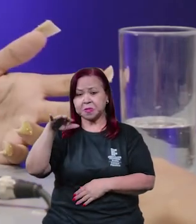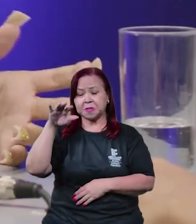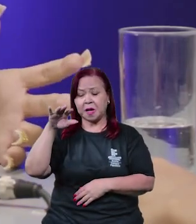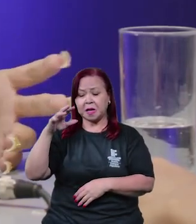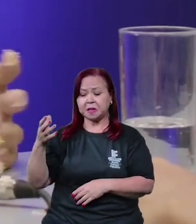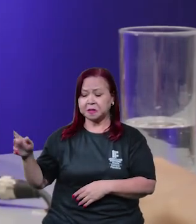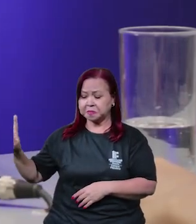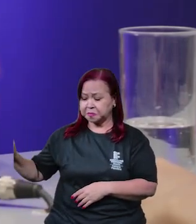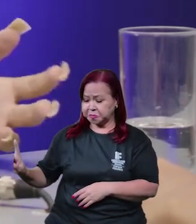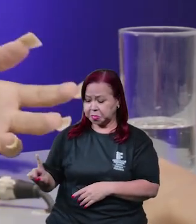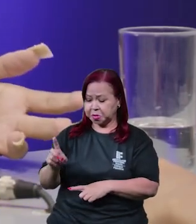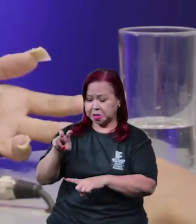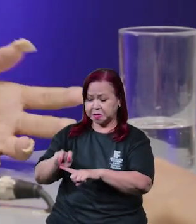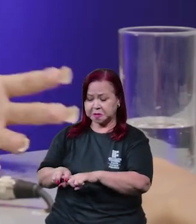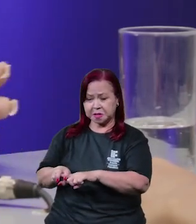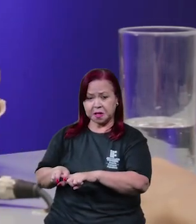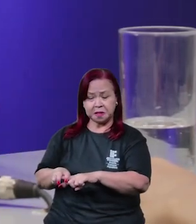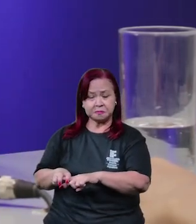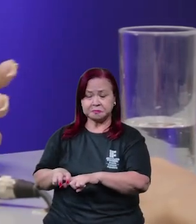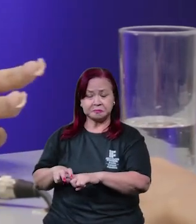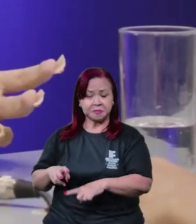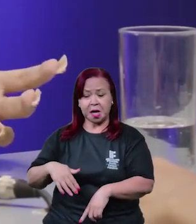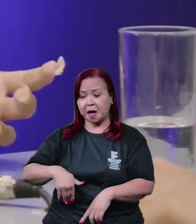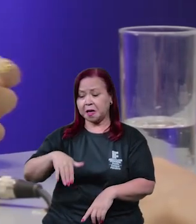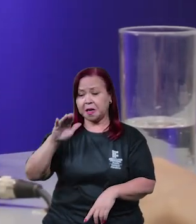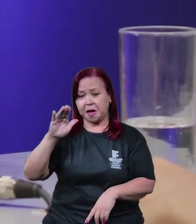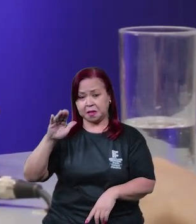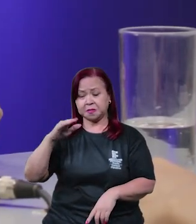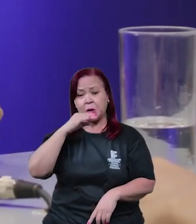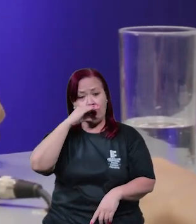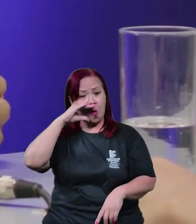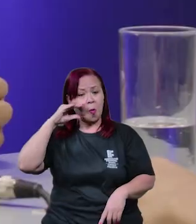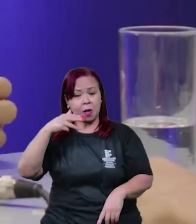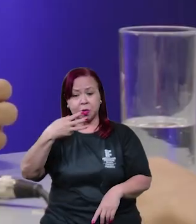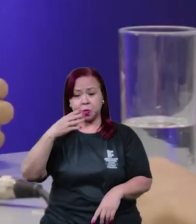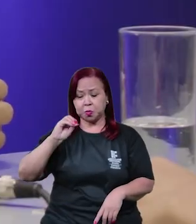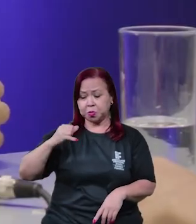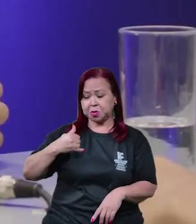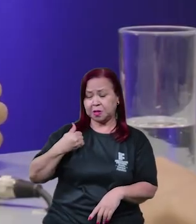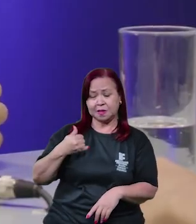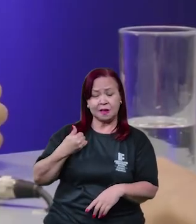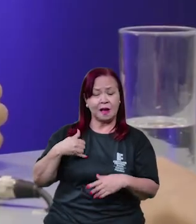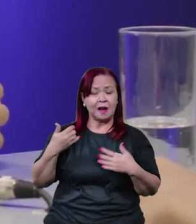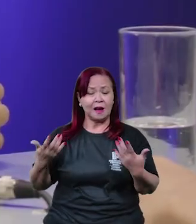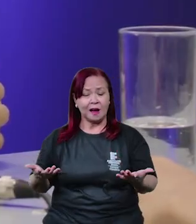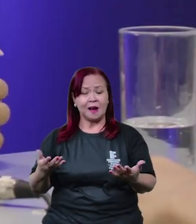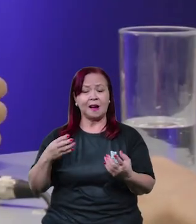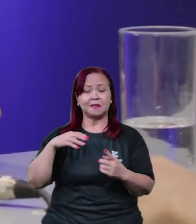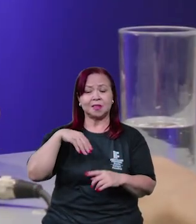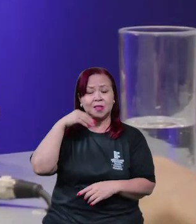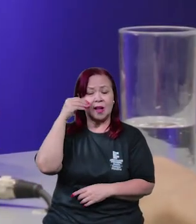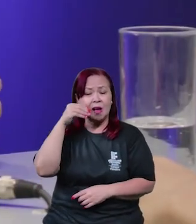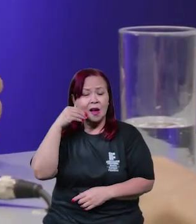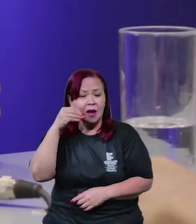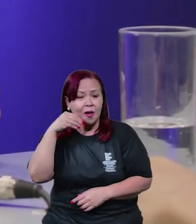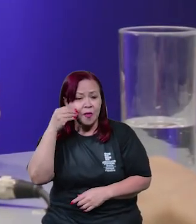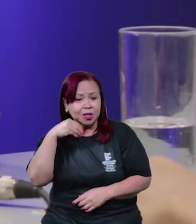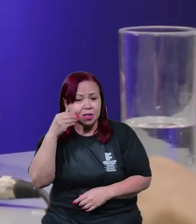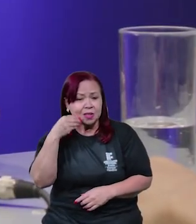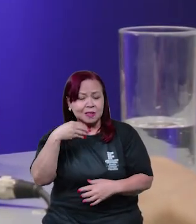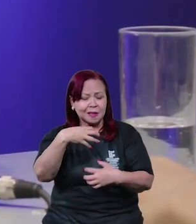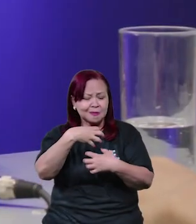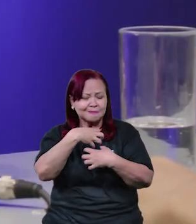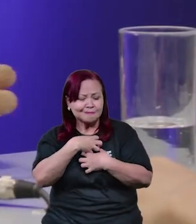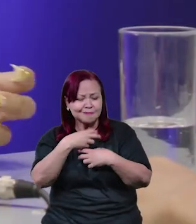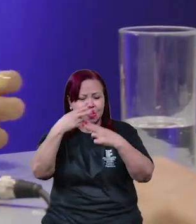na cadeira, uma adulta de 30 anos que ainda é uma criança fragilizada, né? Sentida ali com aquele lado, e a